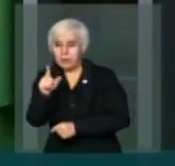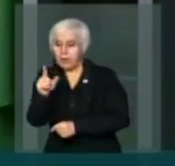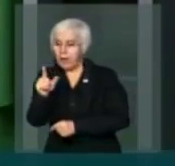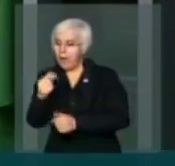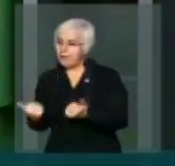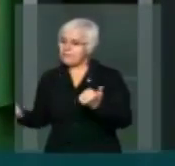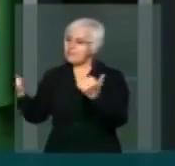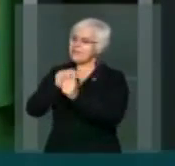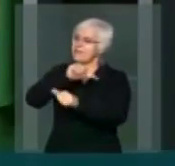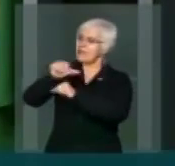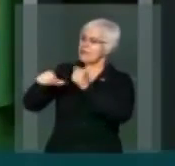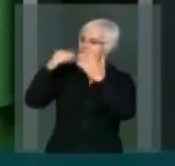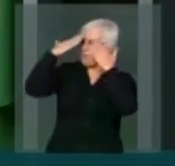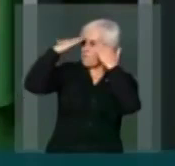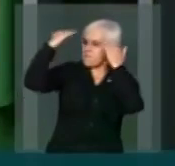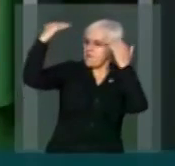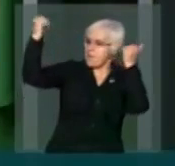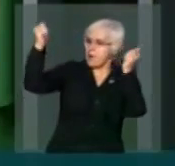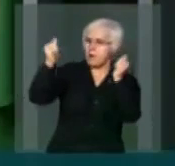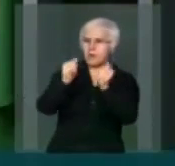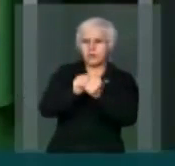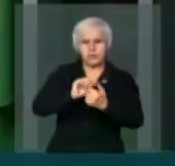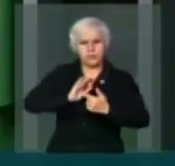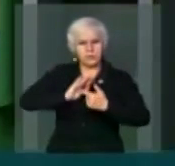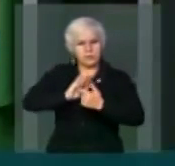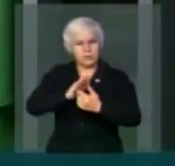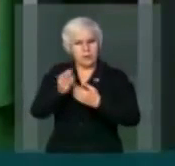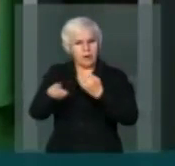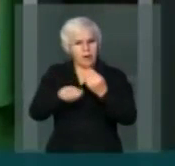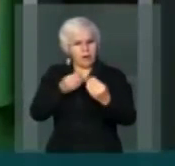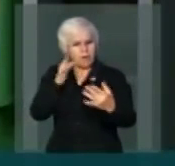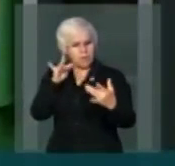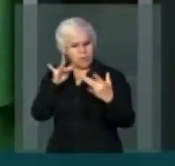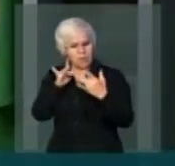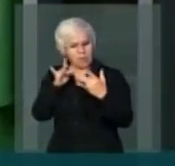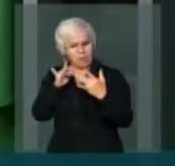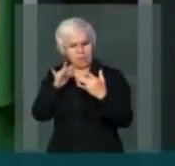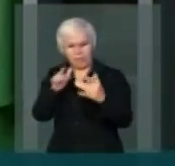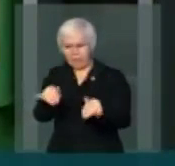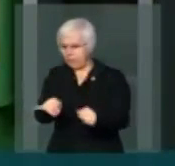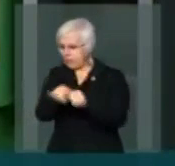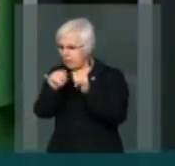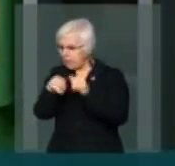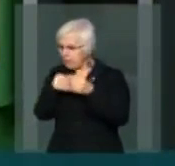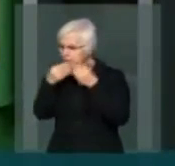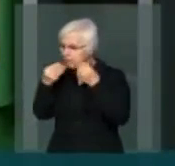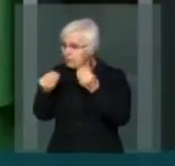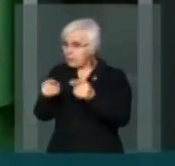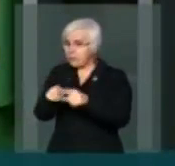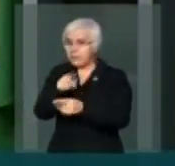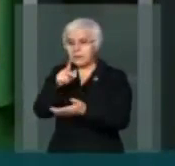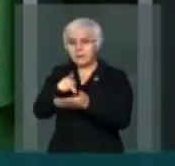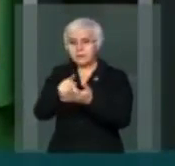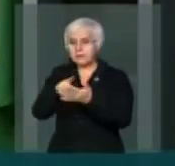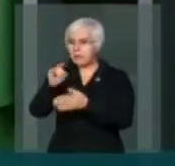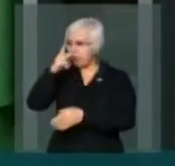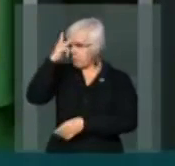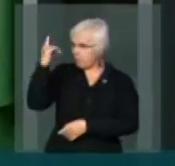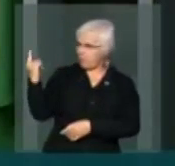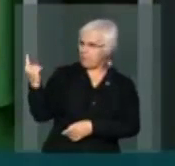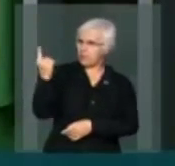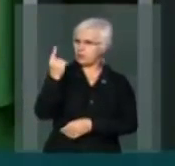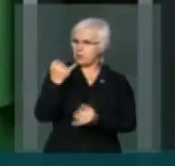pop, na mais fiel tradução do contato superficial e ligeiro com personagens do show